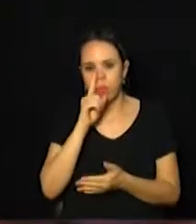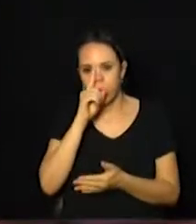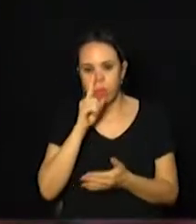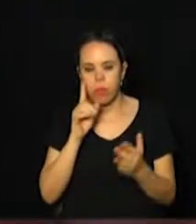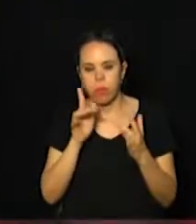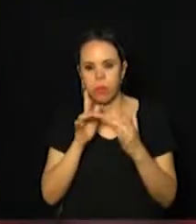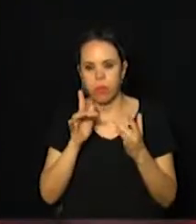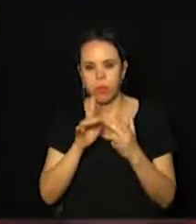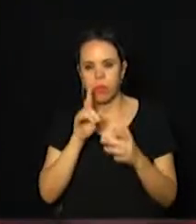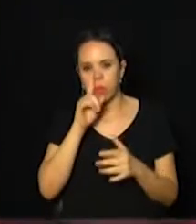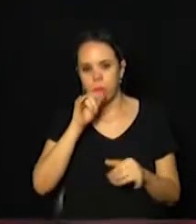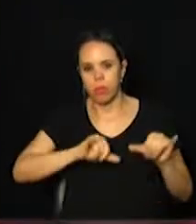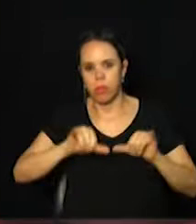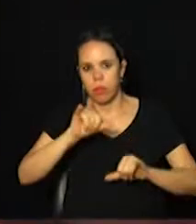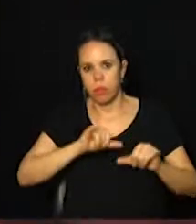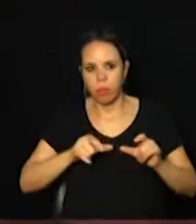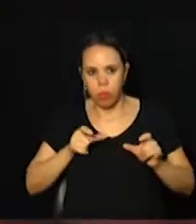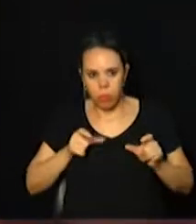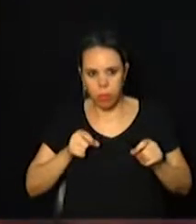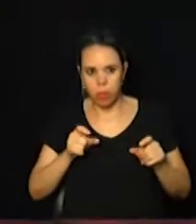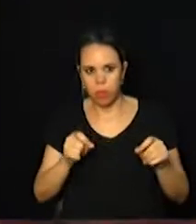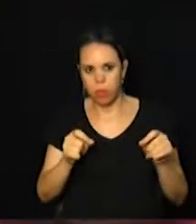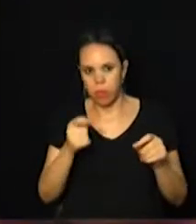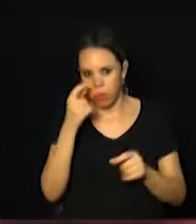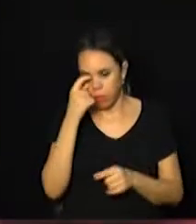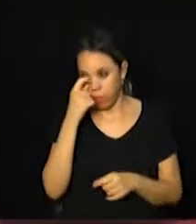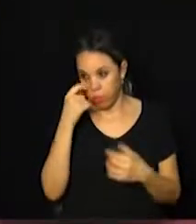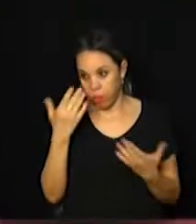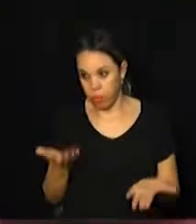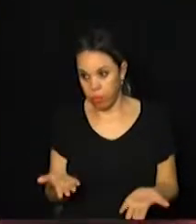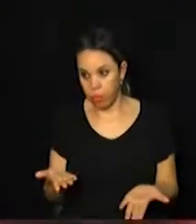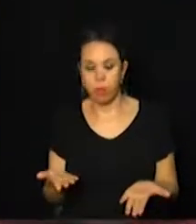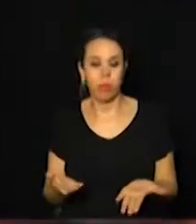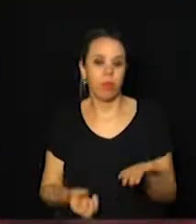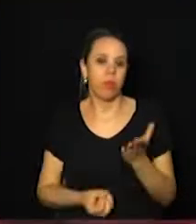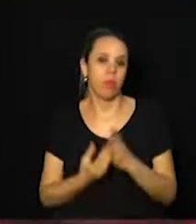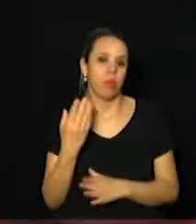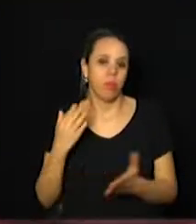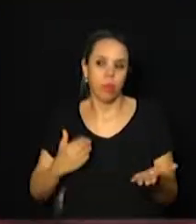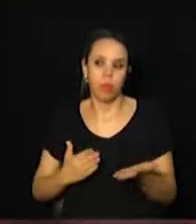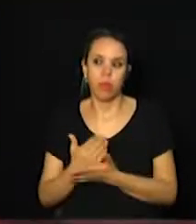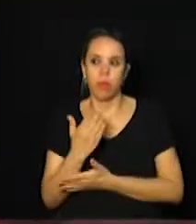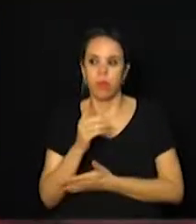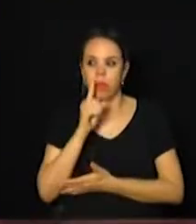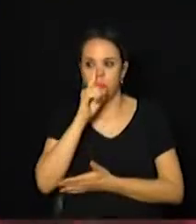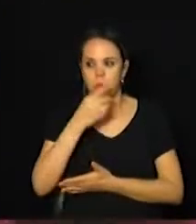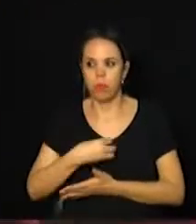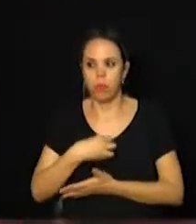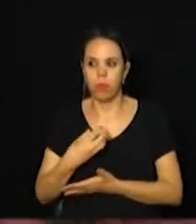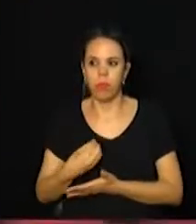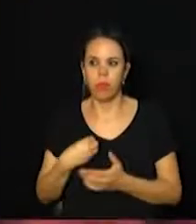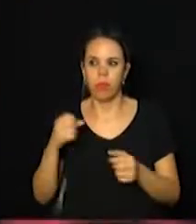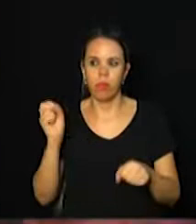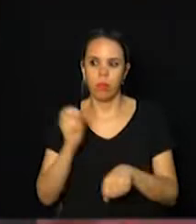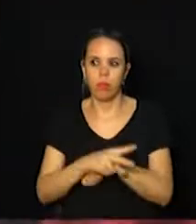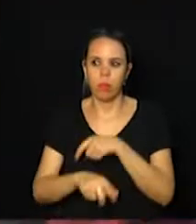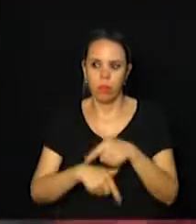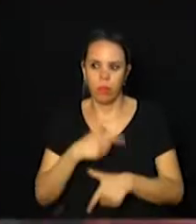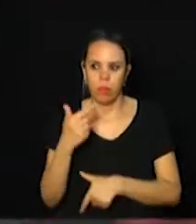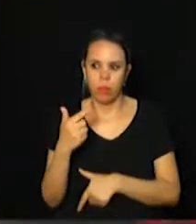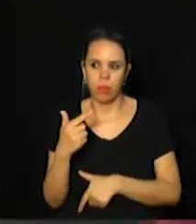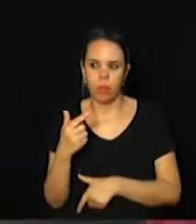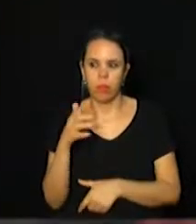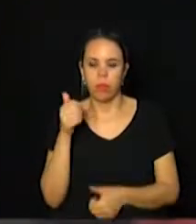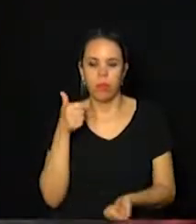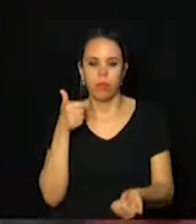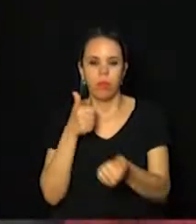ao contato com substâncias cancerígenas e tal medida for aprovada colocará em risco o emprego de